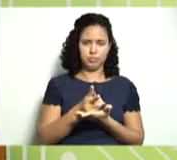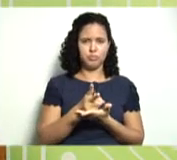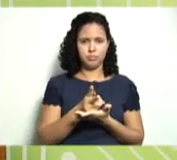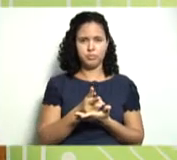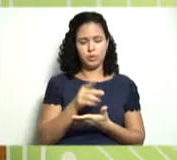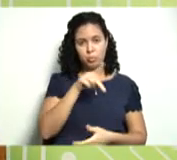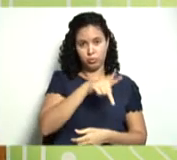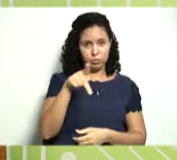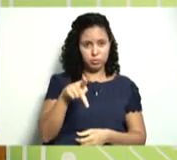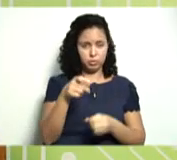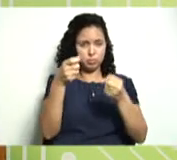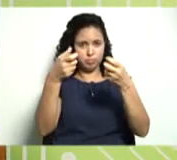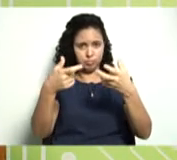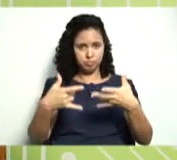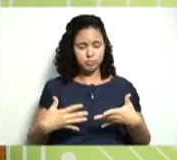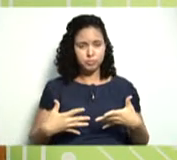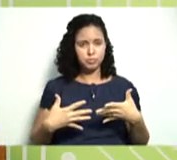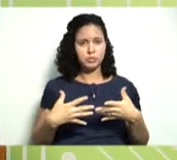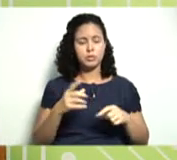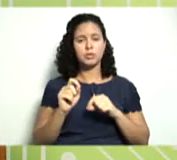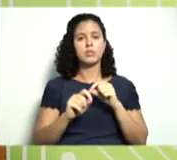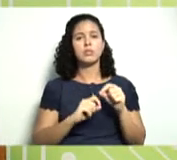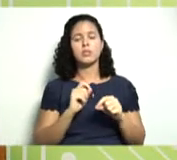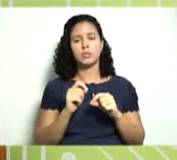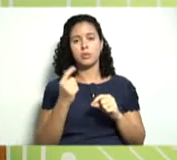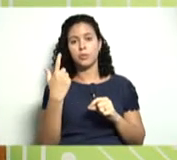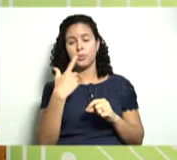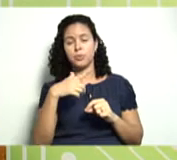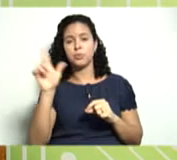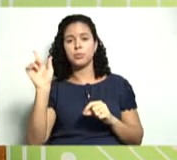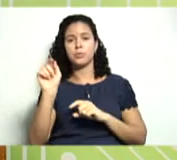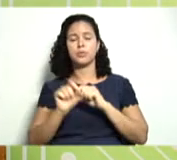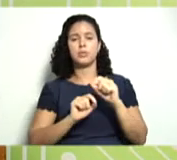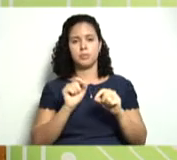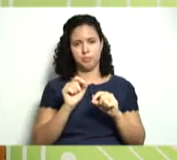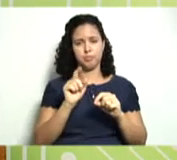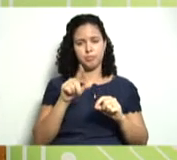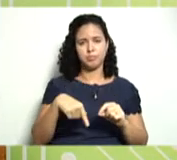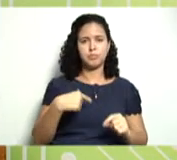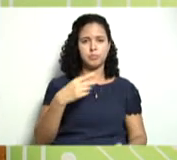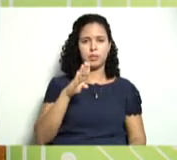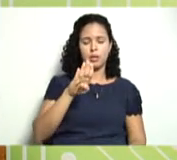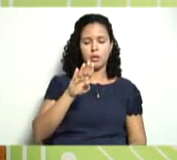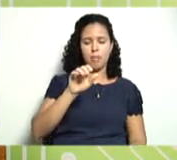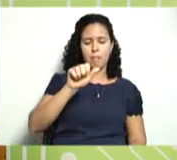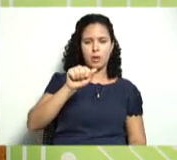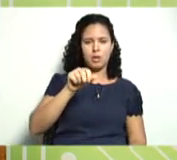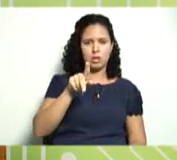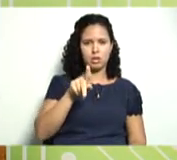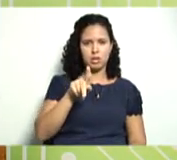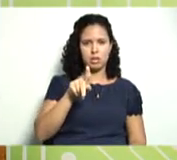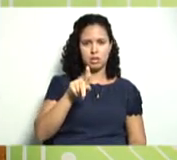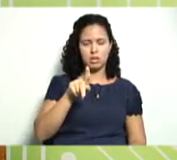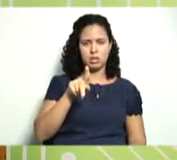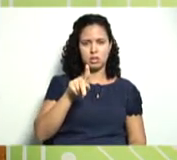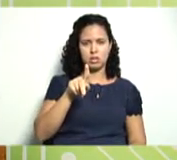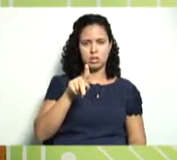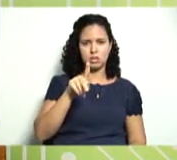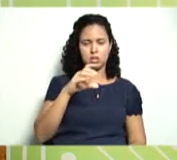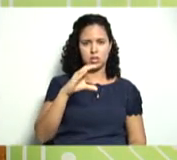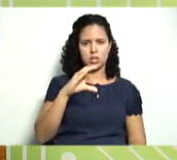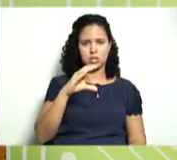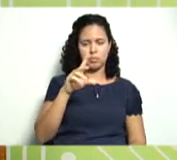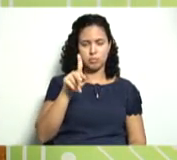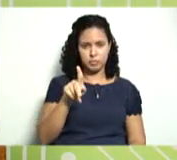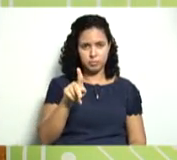acabou de passar pra vocês o outro fator é o backup você faz o backup corretamente